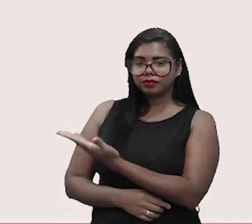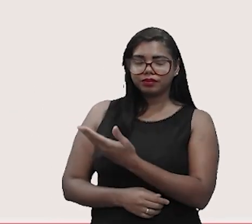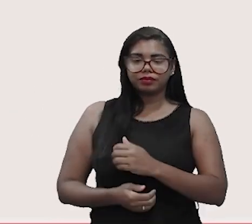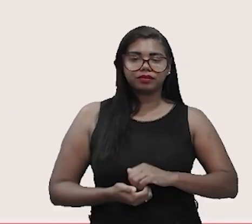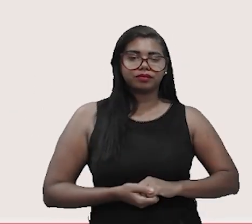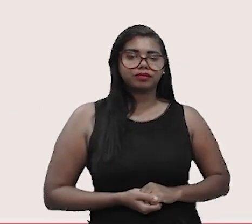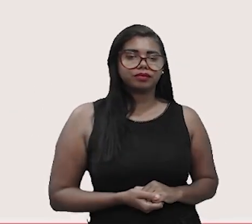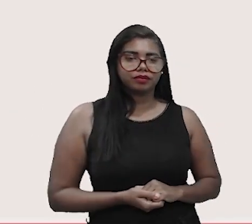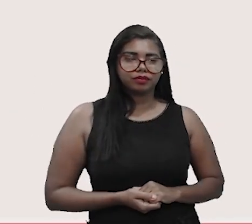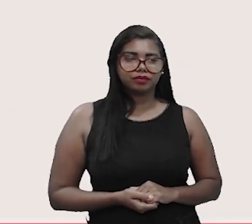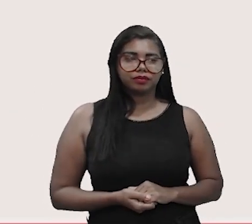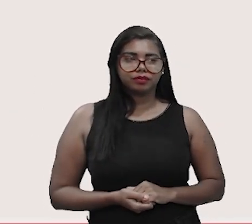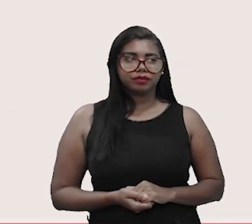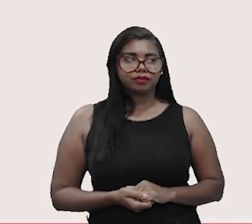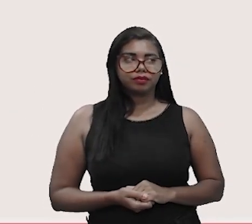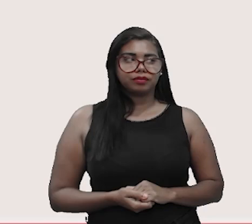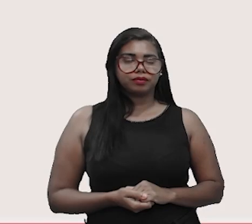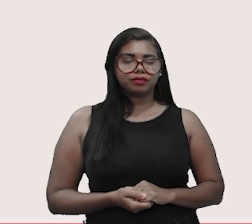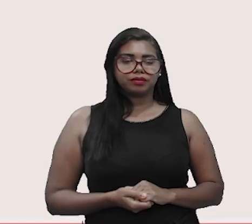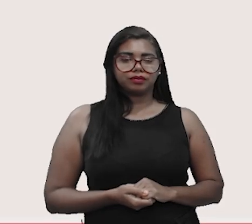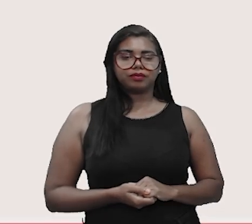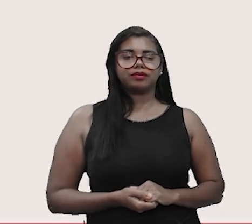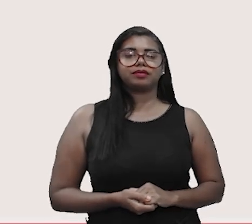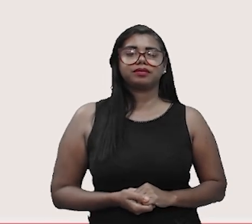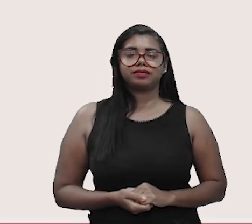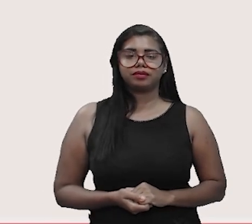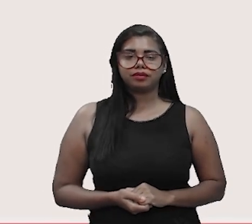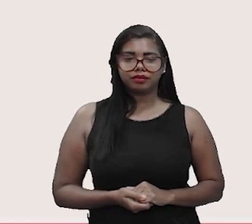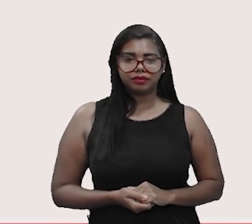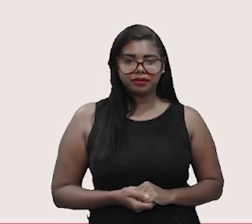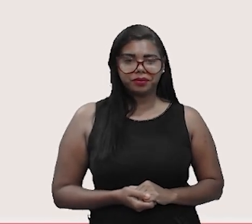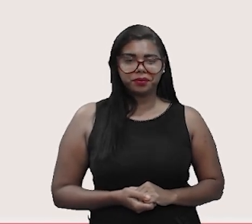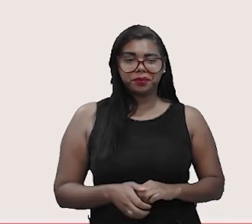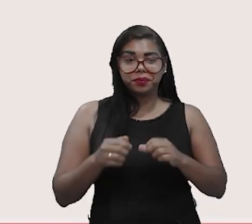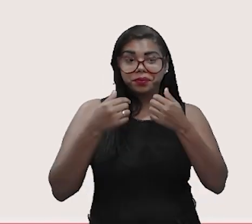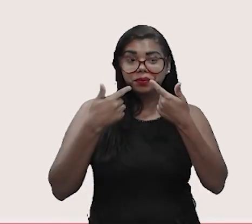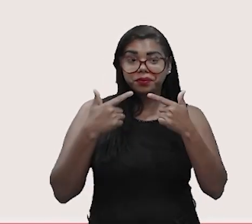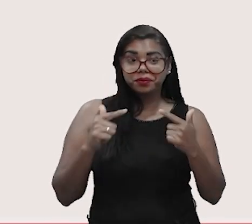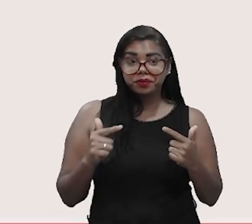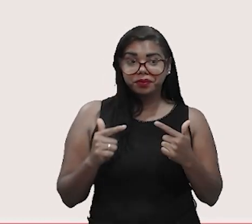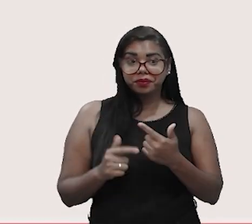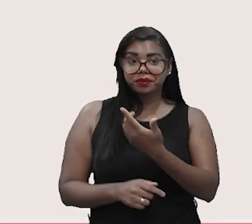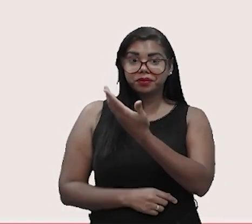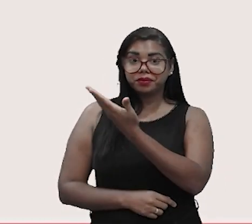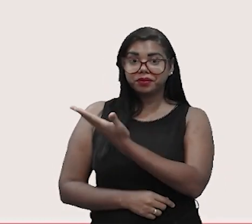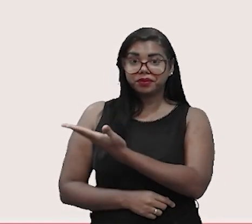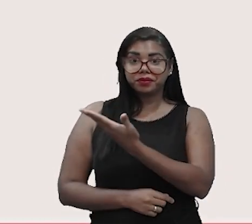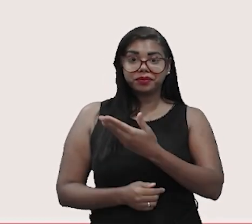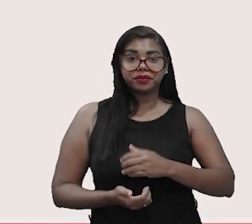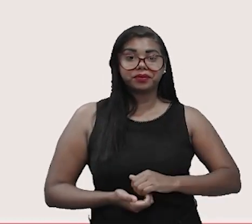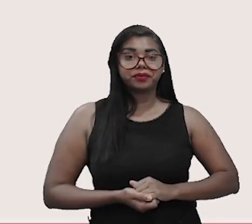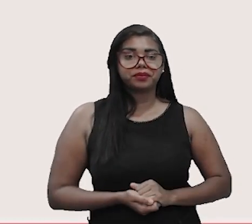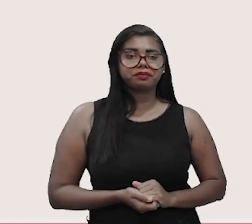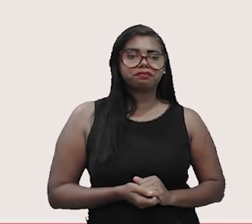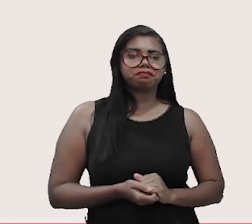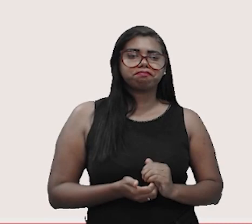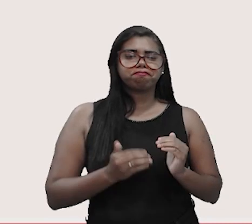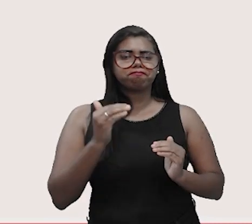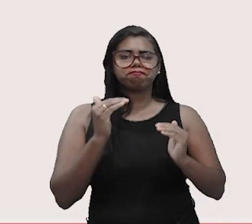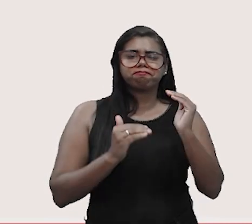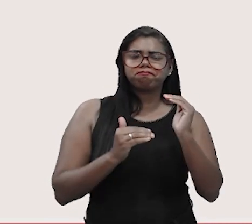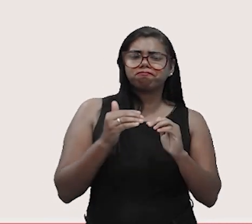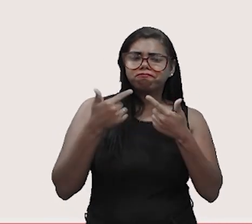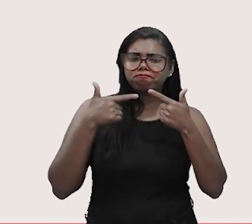nível, não é, de linguagem. Aí que nível de linguagem seria esse